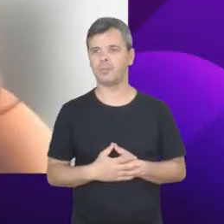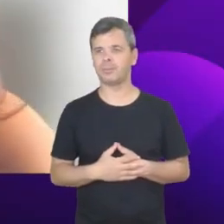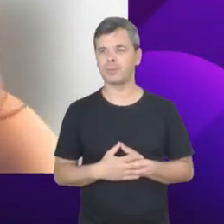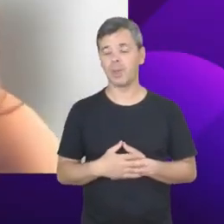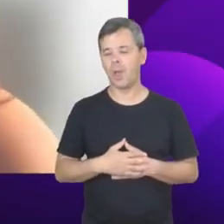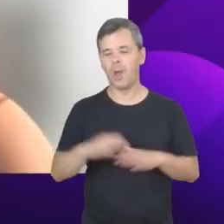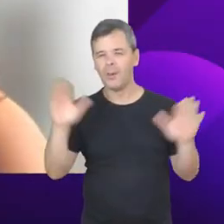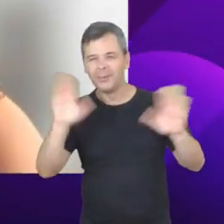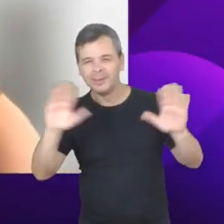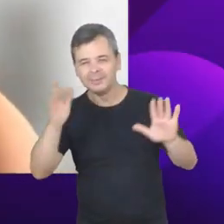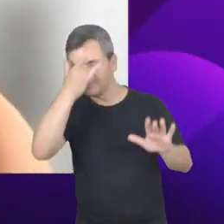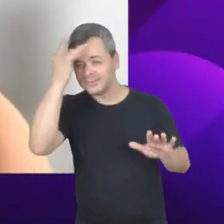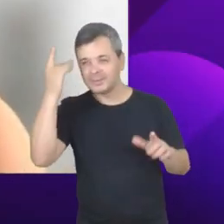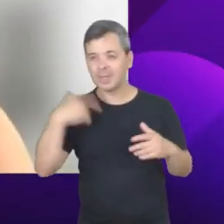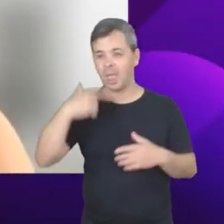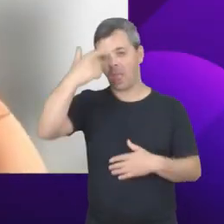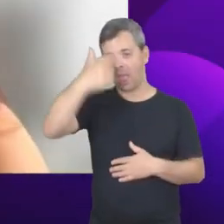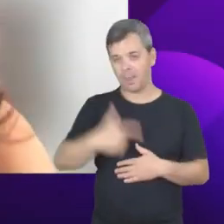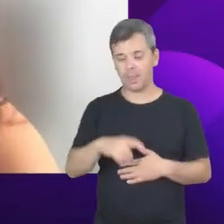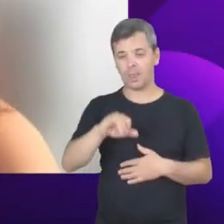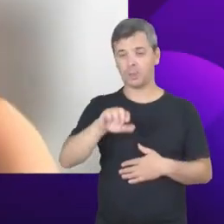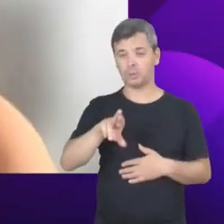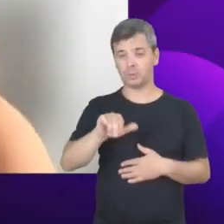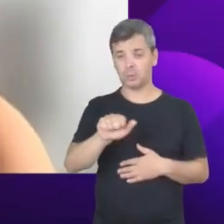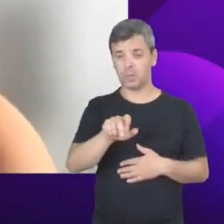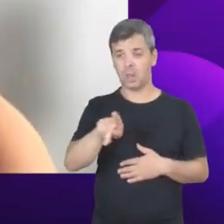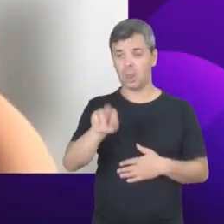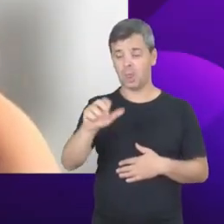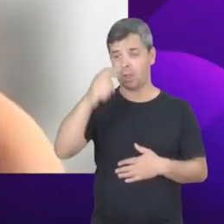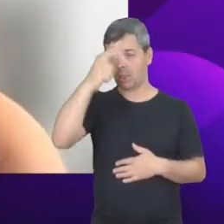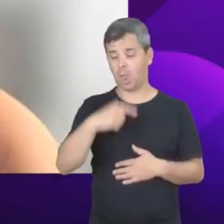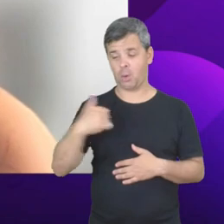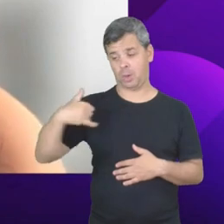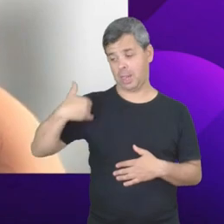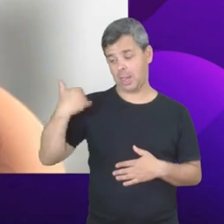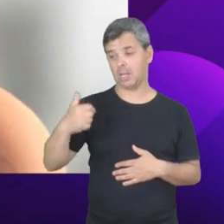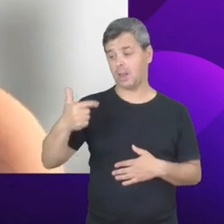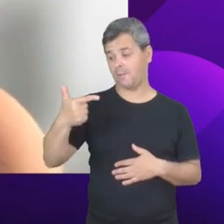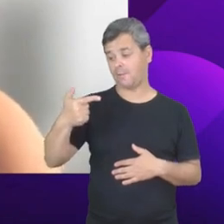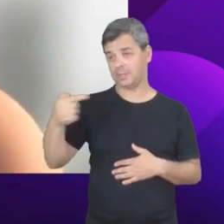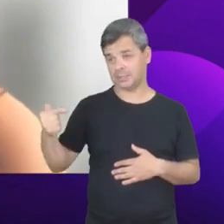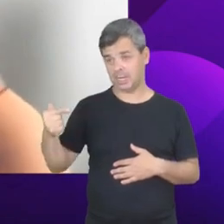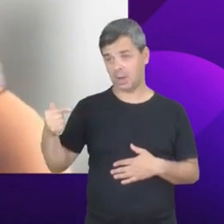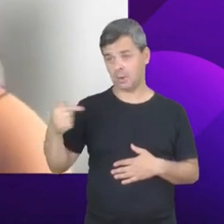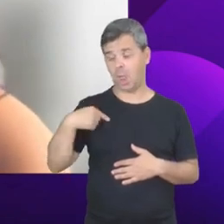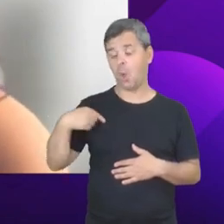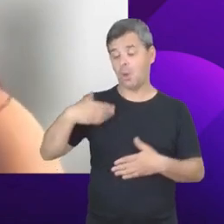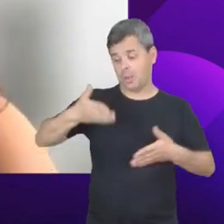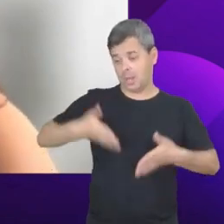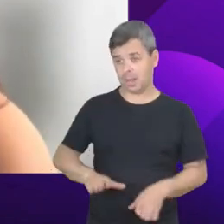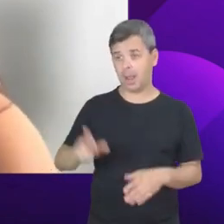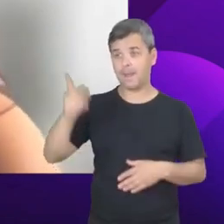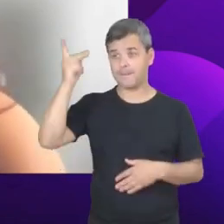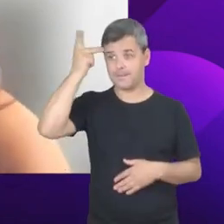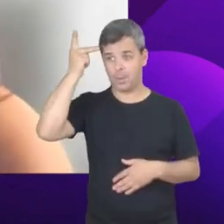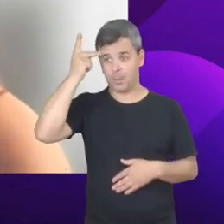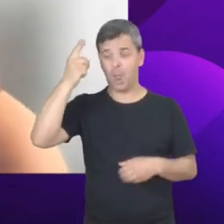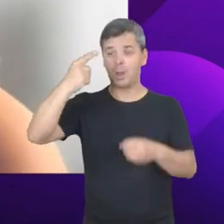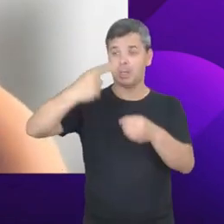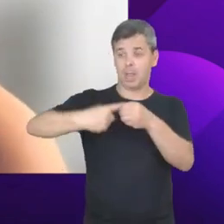Oi, pessoal. Eu me chamo Júlia Kopf, tenho 27 anos, sou nascida em São Paulo, no bairro de